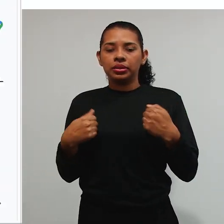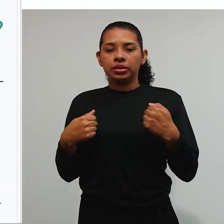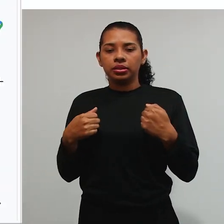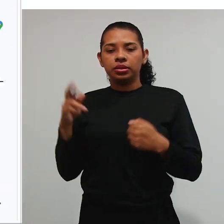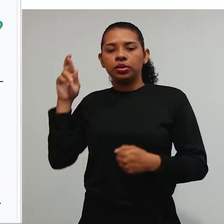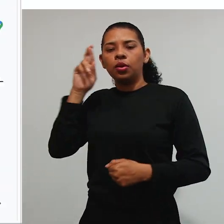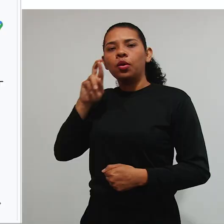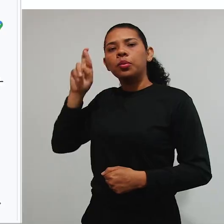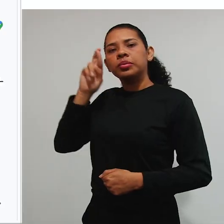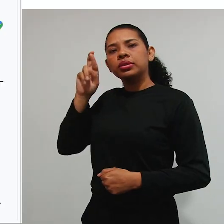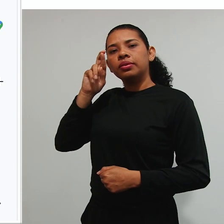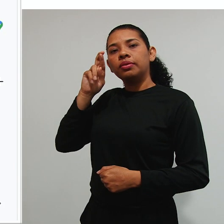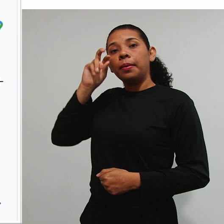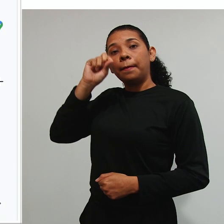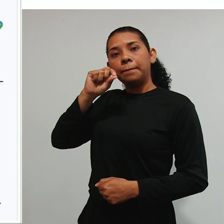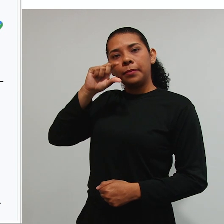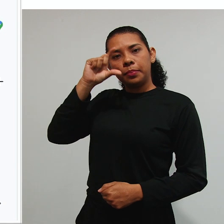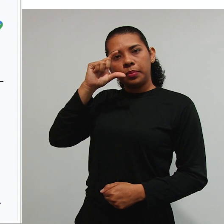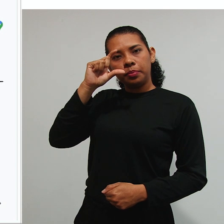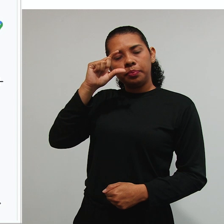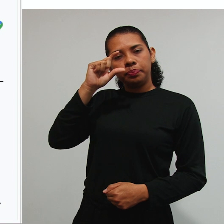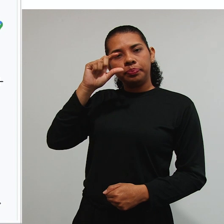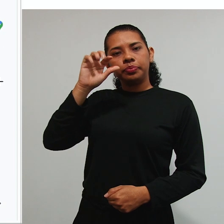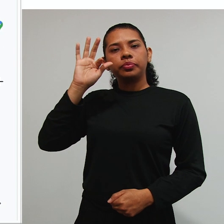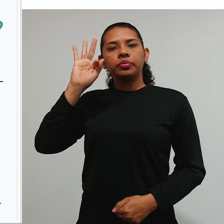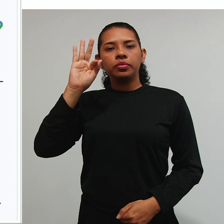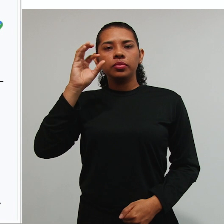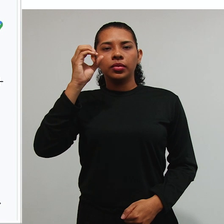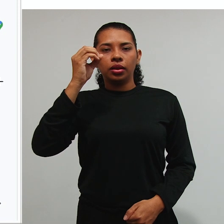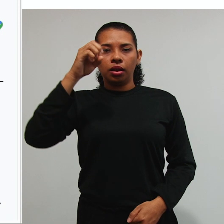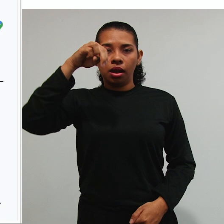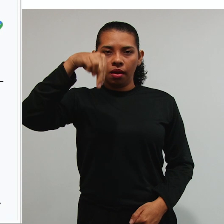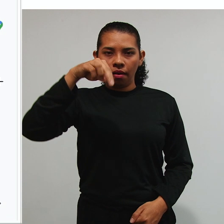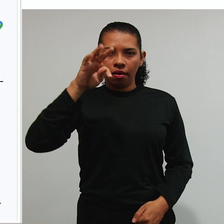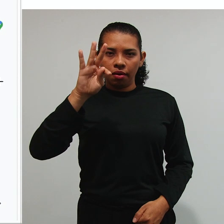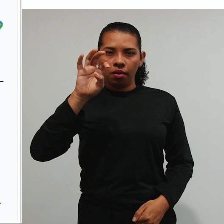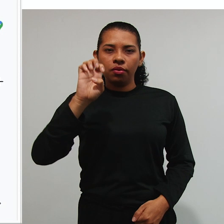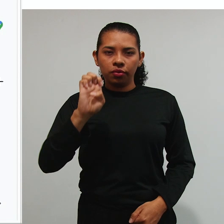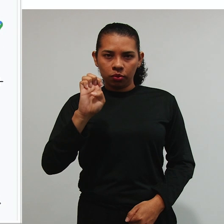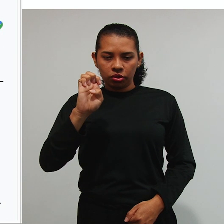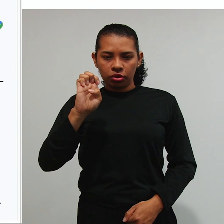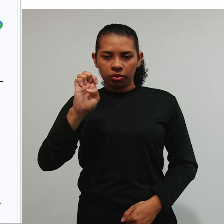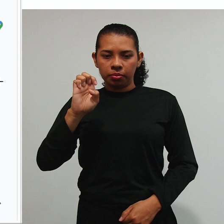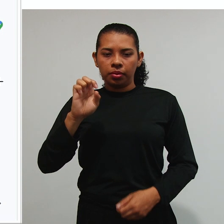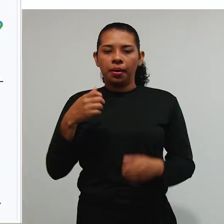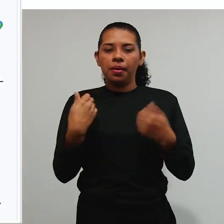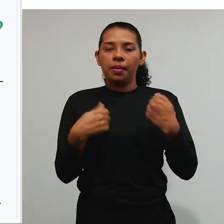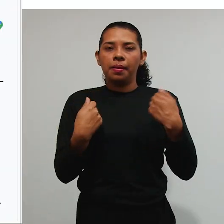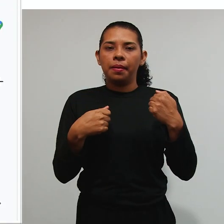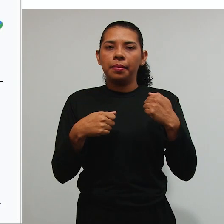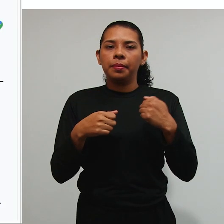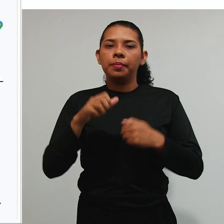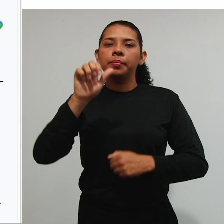fonte é o quê? O tipo da fonte você já sabe, é preferencialmente Arial. O tamanho da fonte é